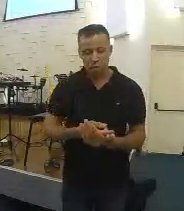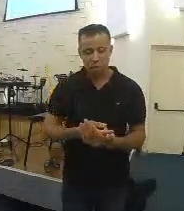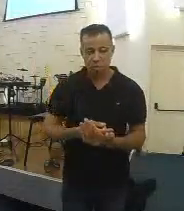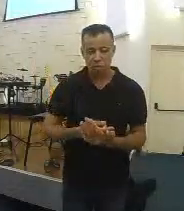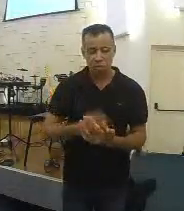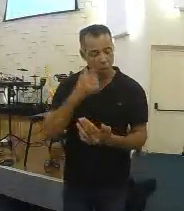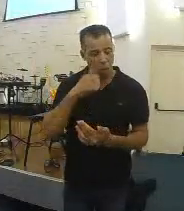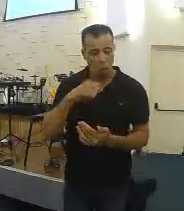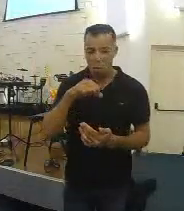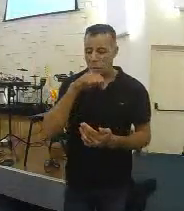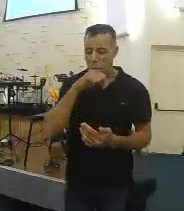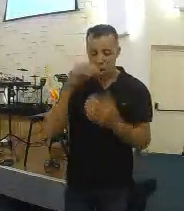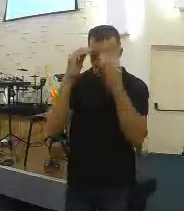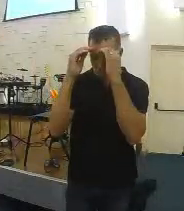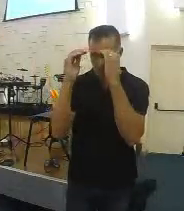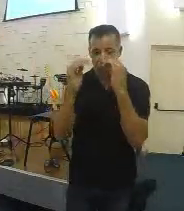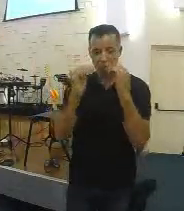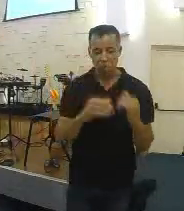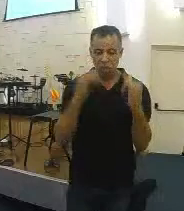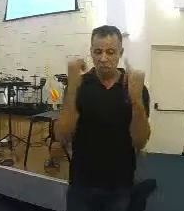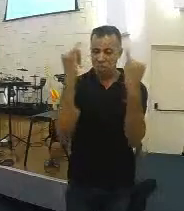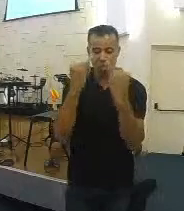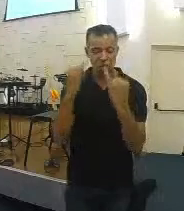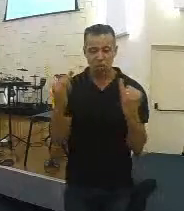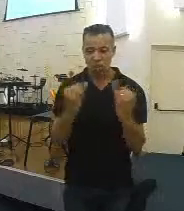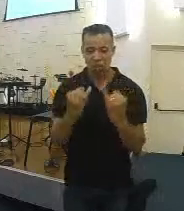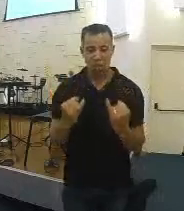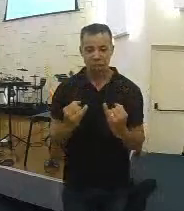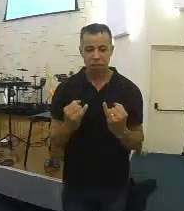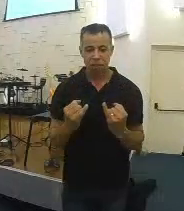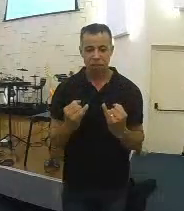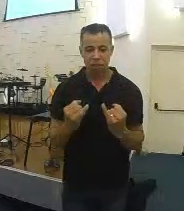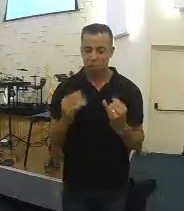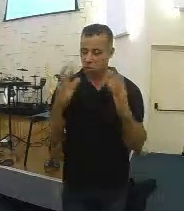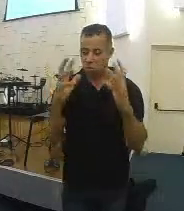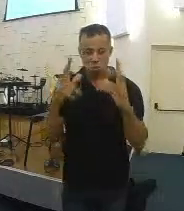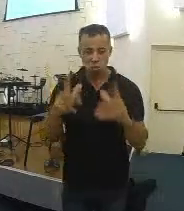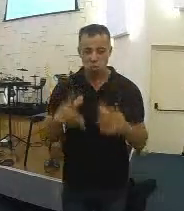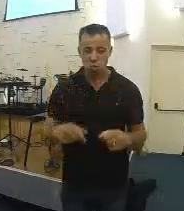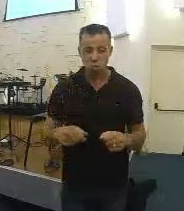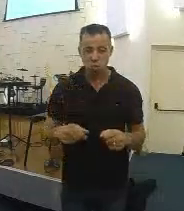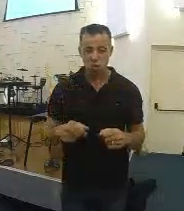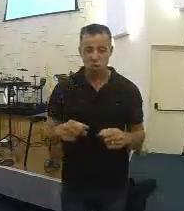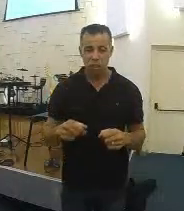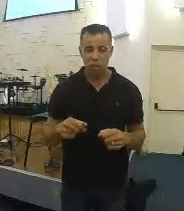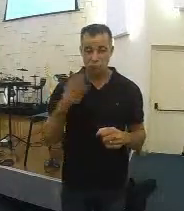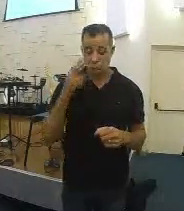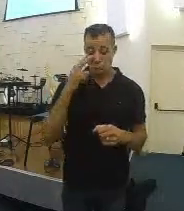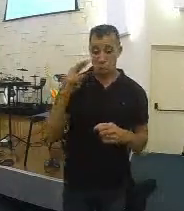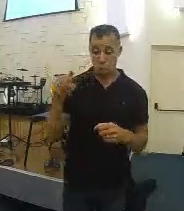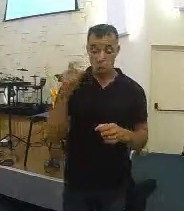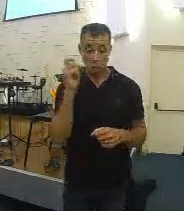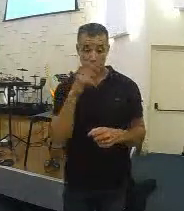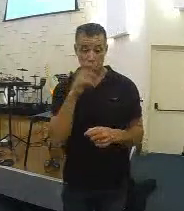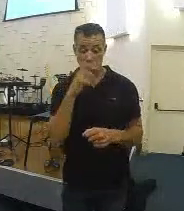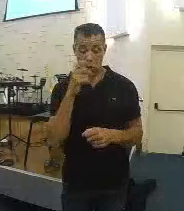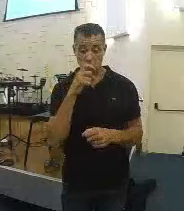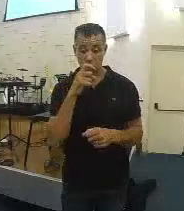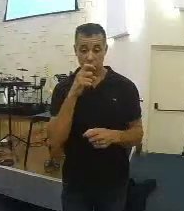desonrada, imagem de escultura é feita e é honrada, cobiça, mentira, tudo está